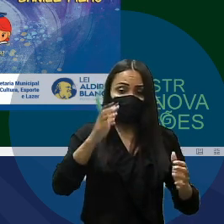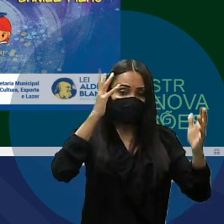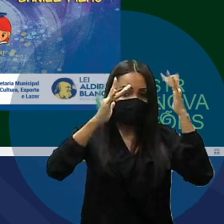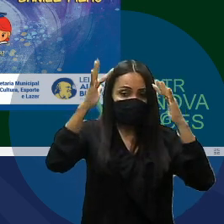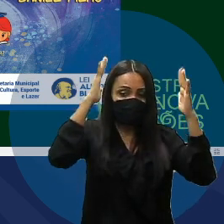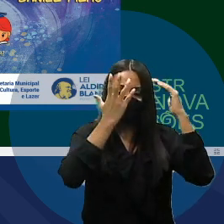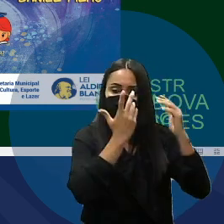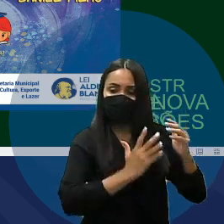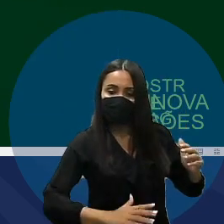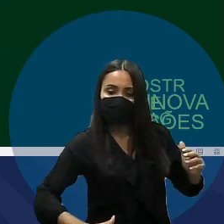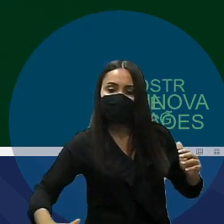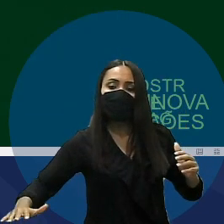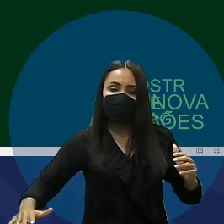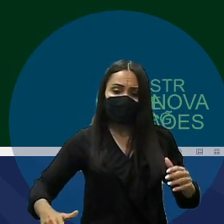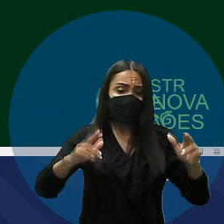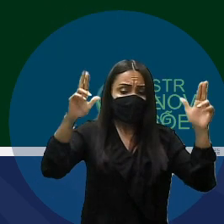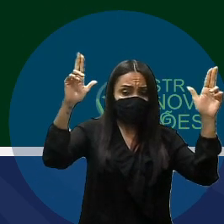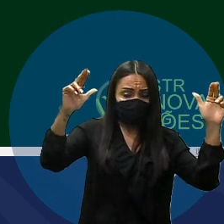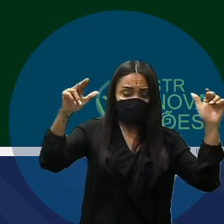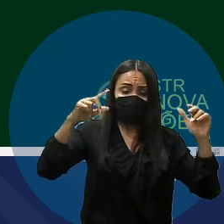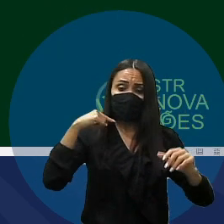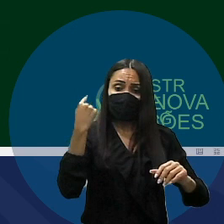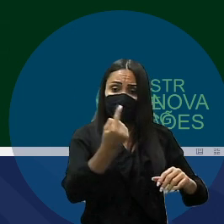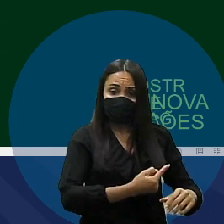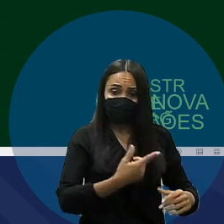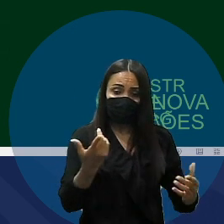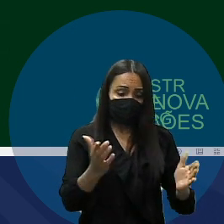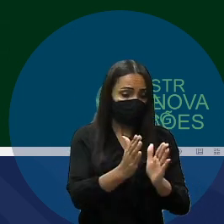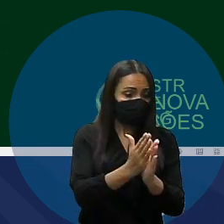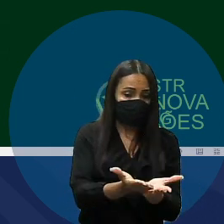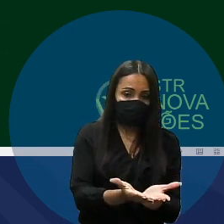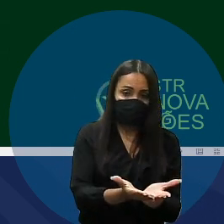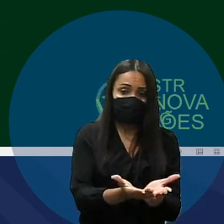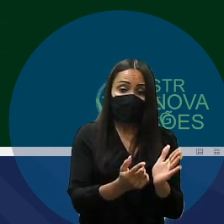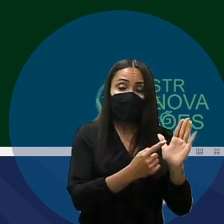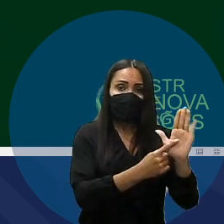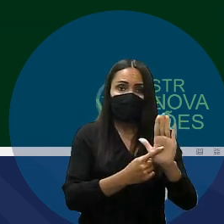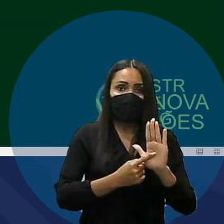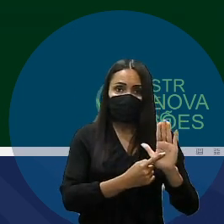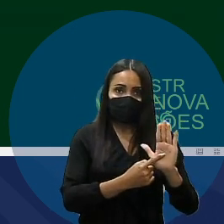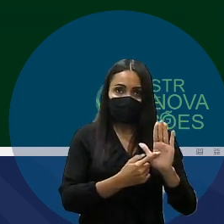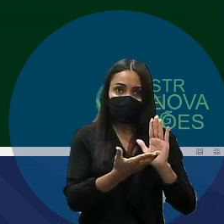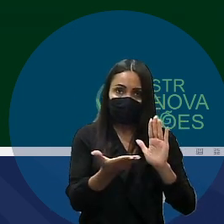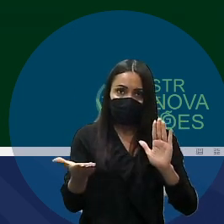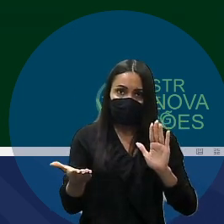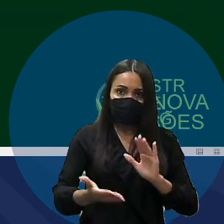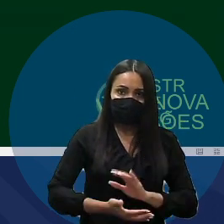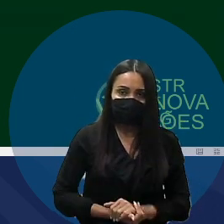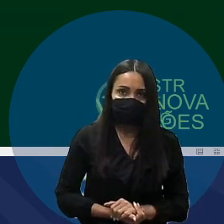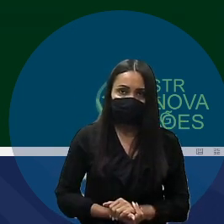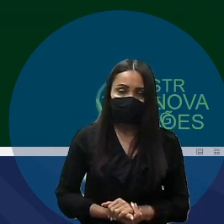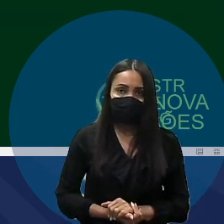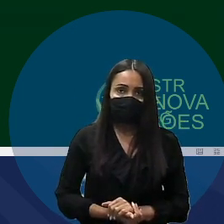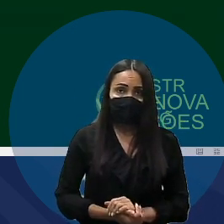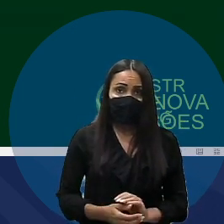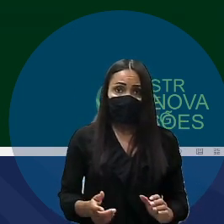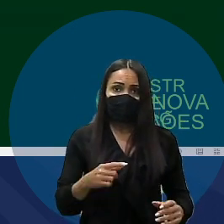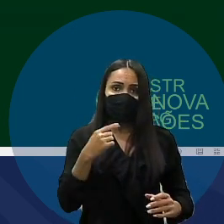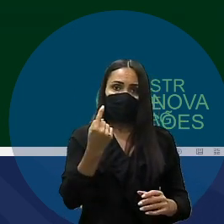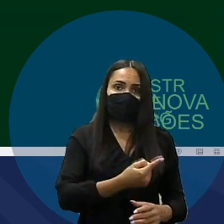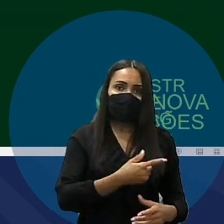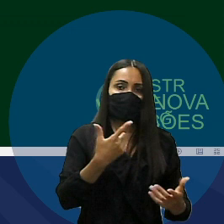tabu para crianças e a gente tenta, com esse livro, mostrar isso para eles. Que as nossas ações deixem como